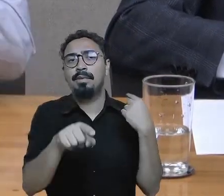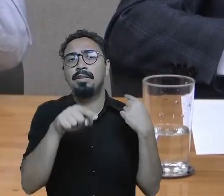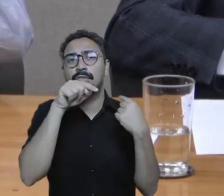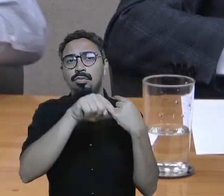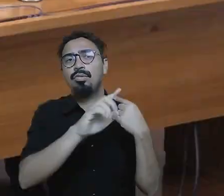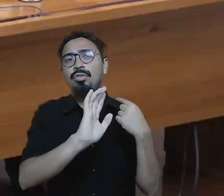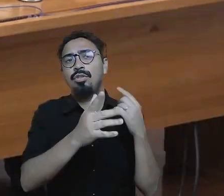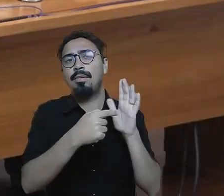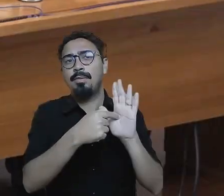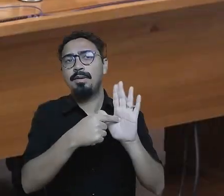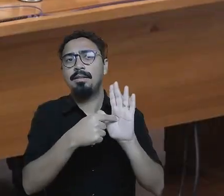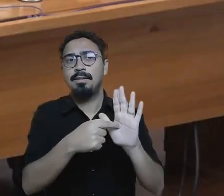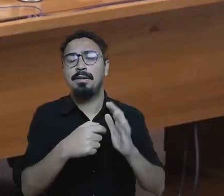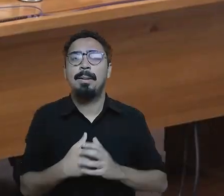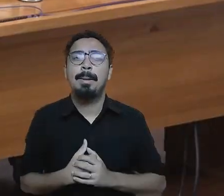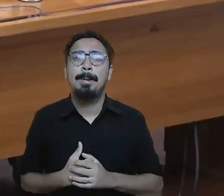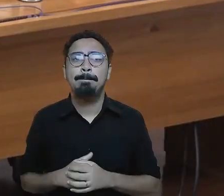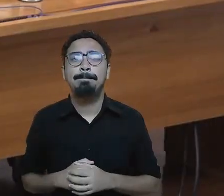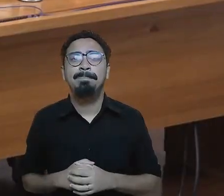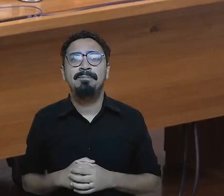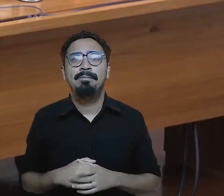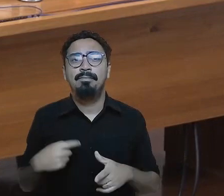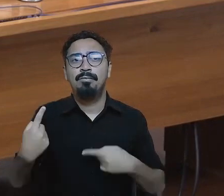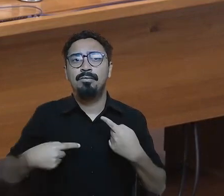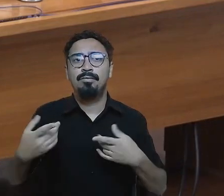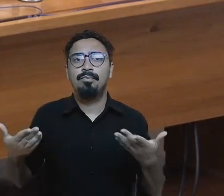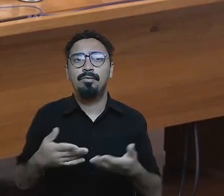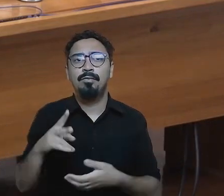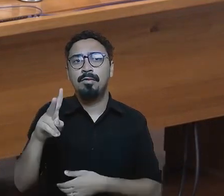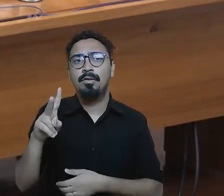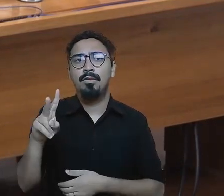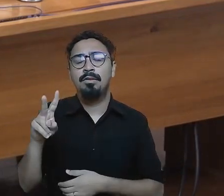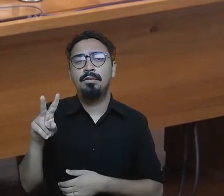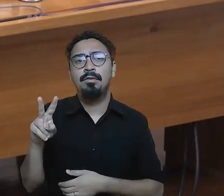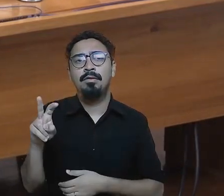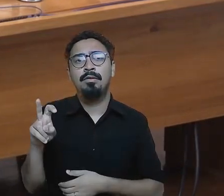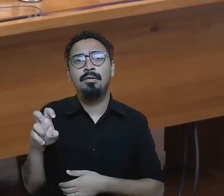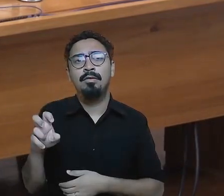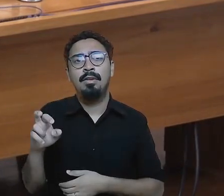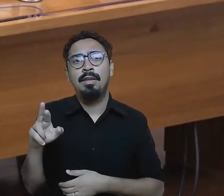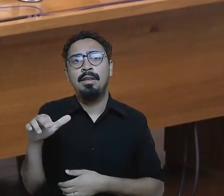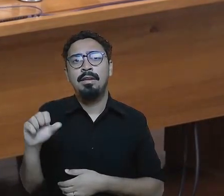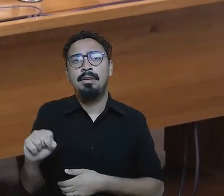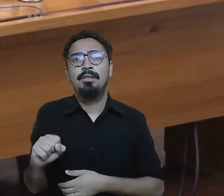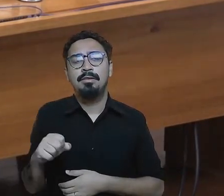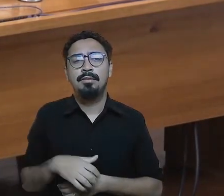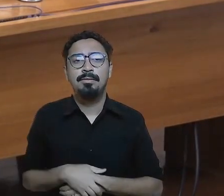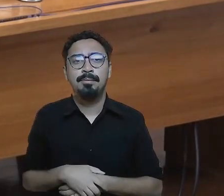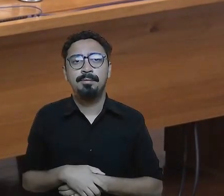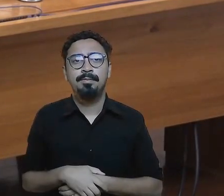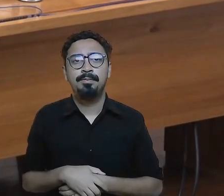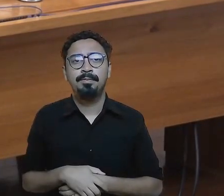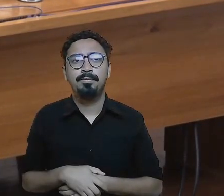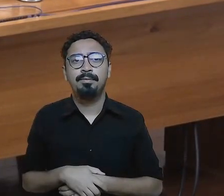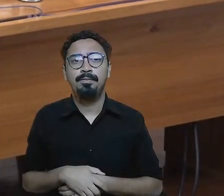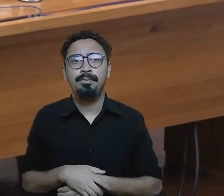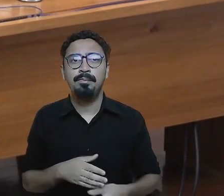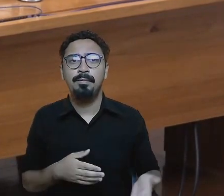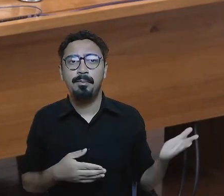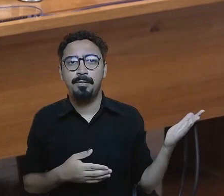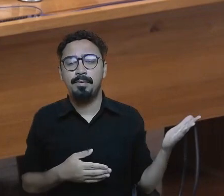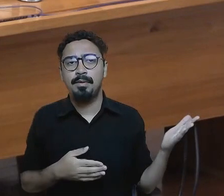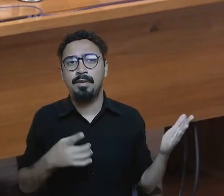para discutir Presidente eu eu peço o Vânia ao Deputado Fábio Félix